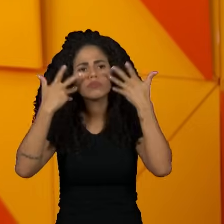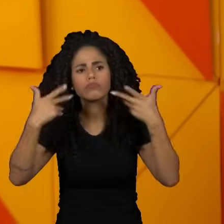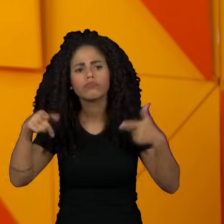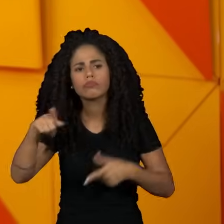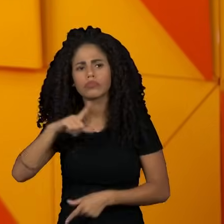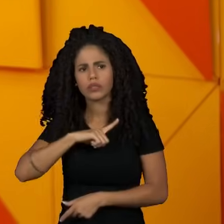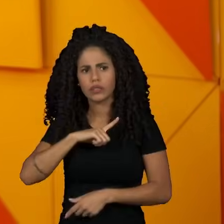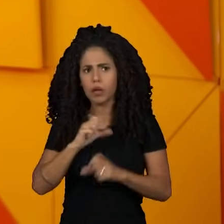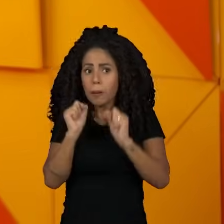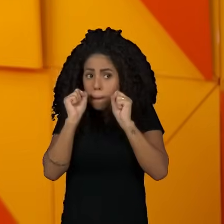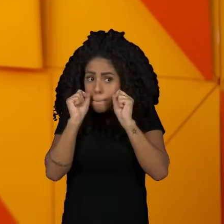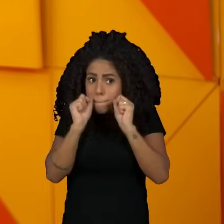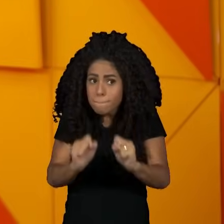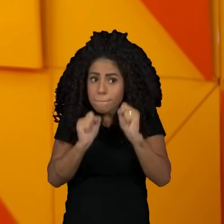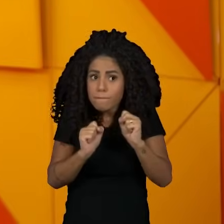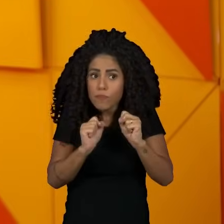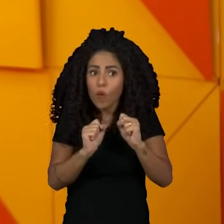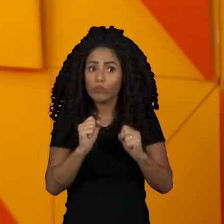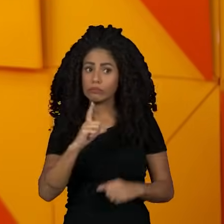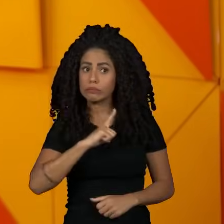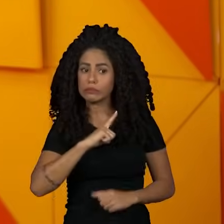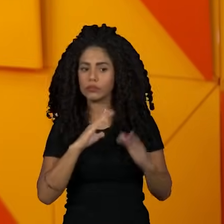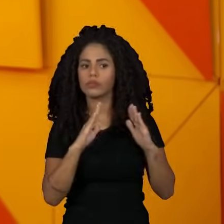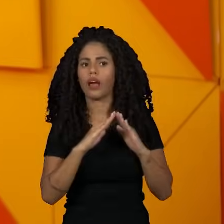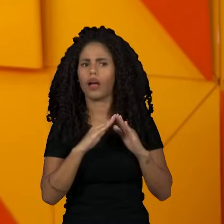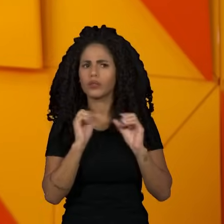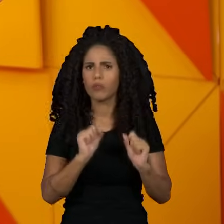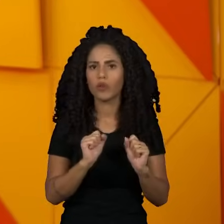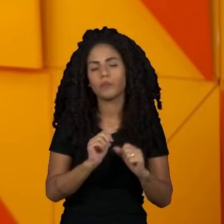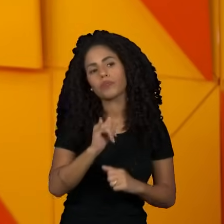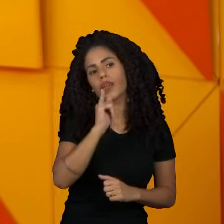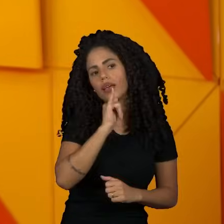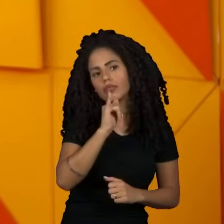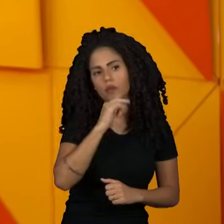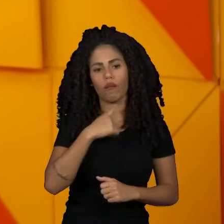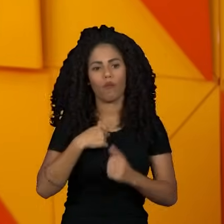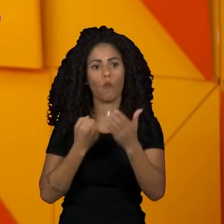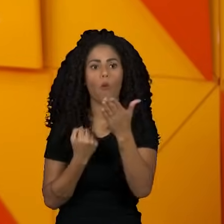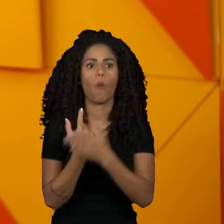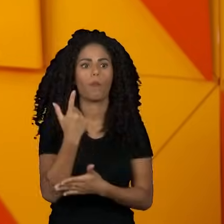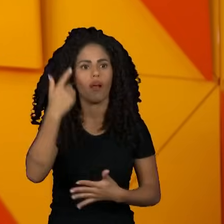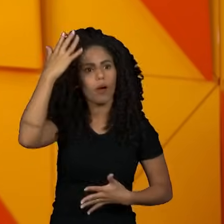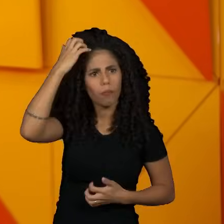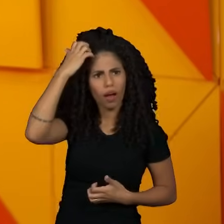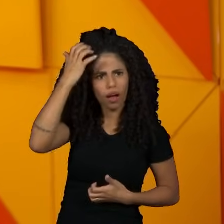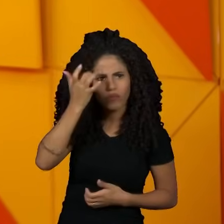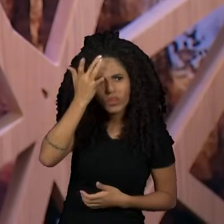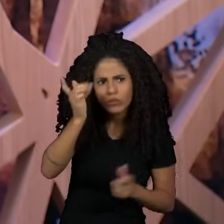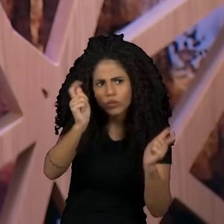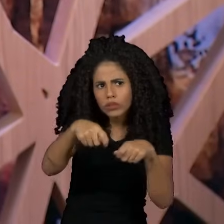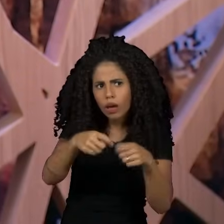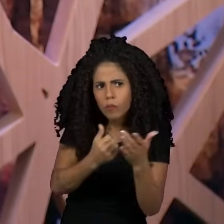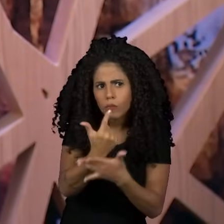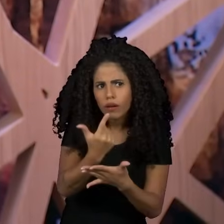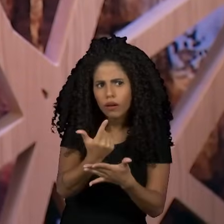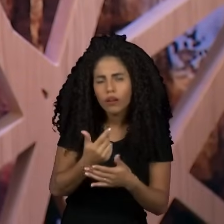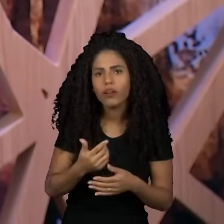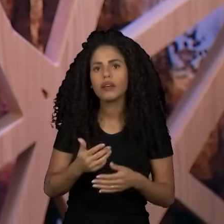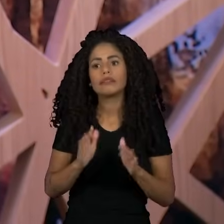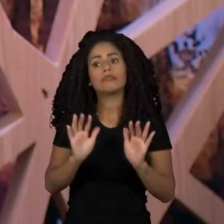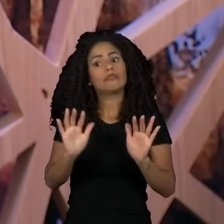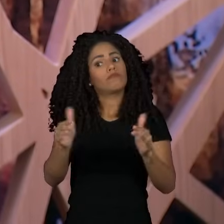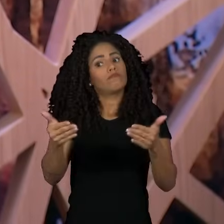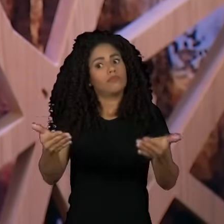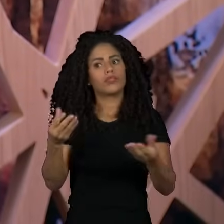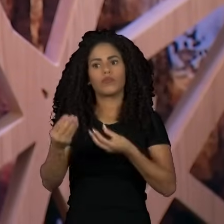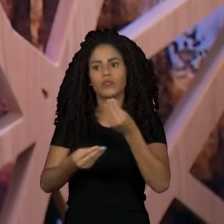silvestres que podem se tornar domésticos? Porque, por exemplo, eu não vou conseguir comprar um macaco, vou? Então, essa questão de